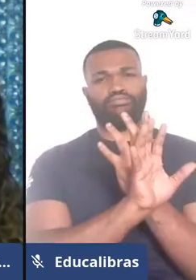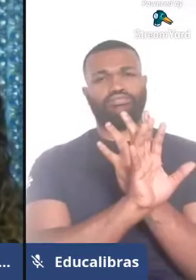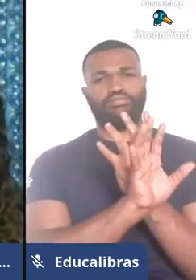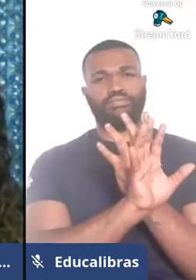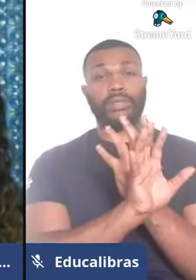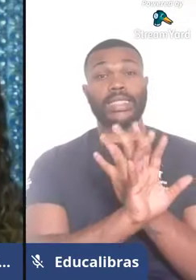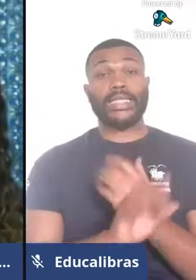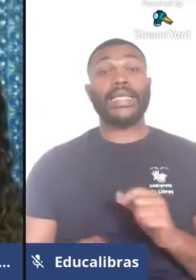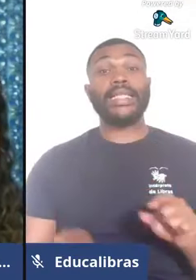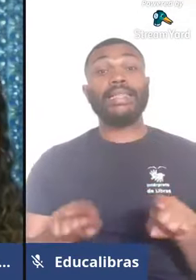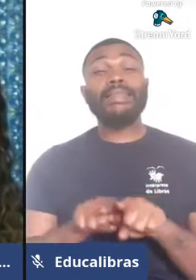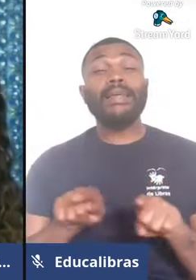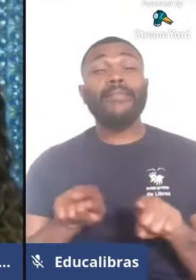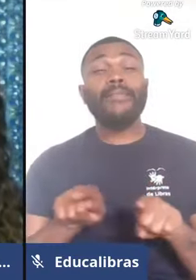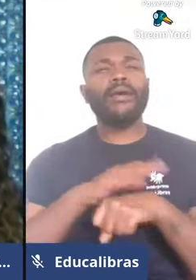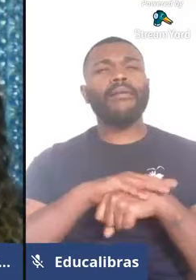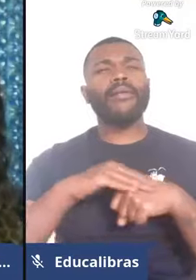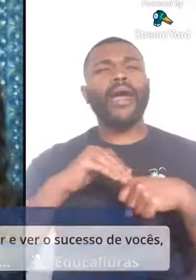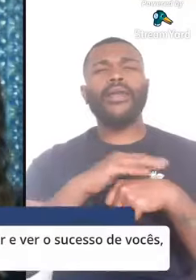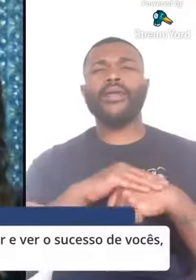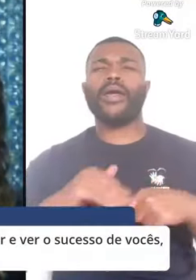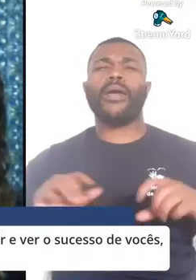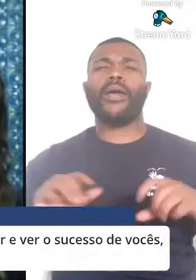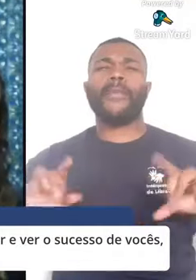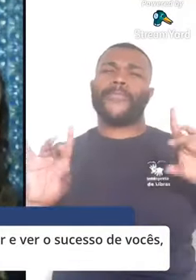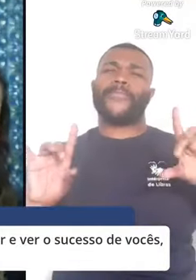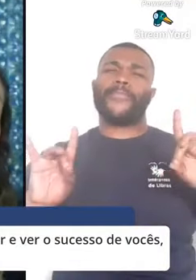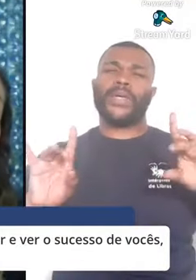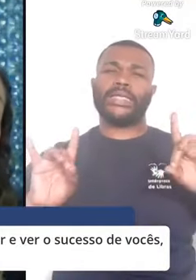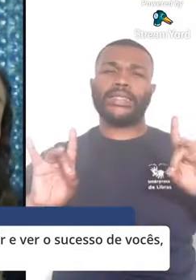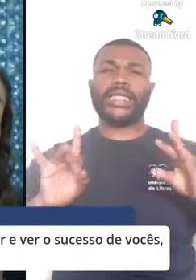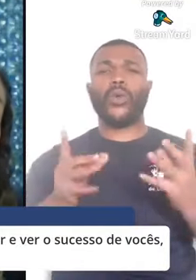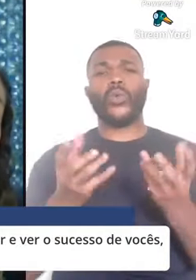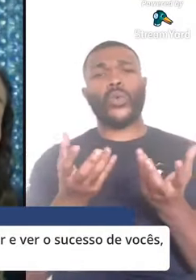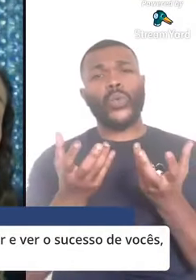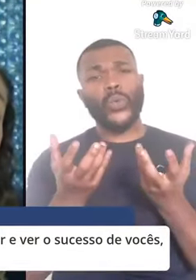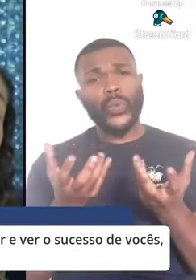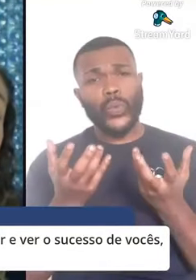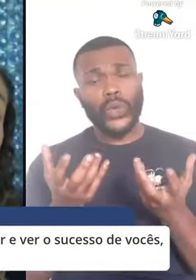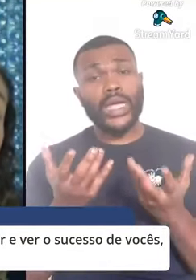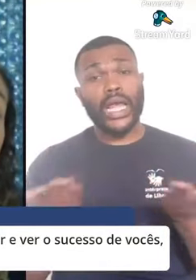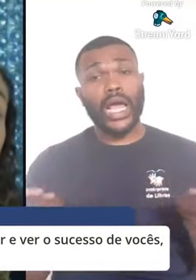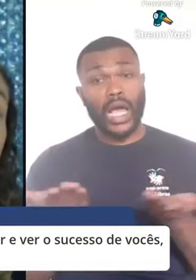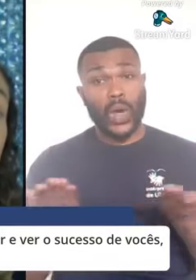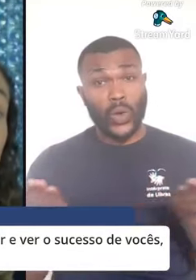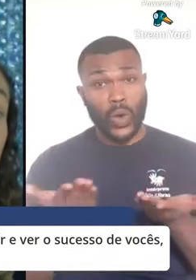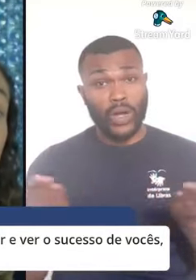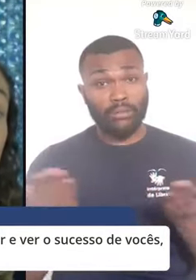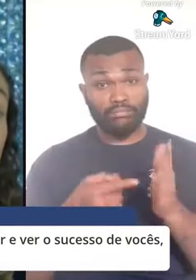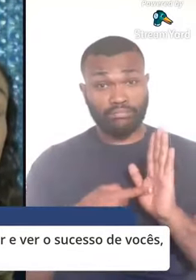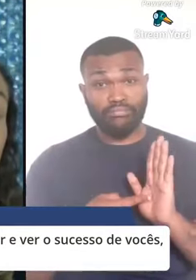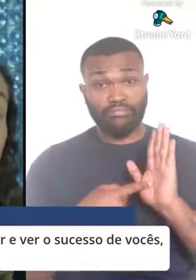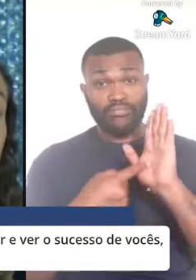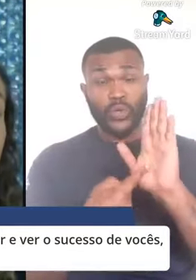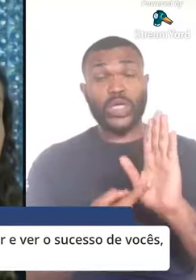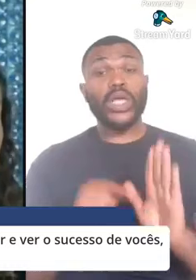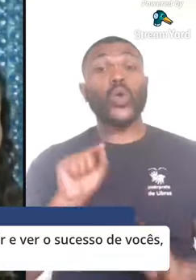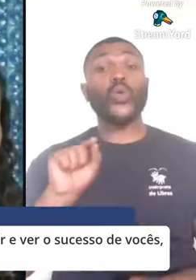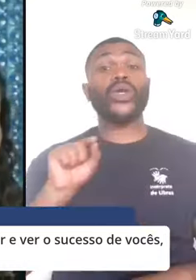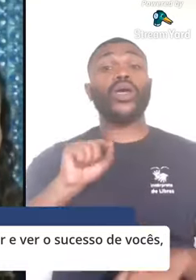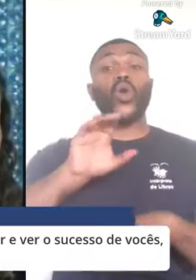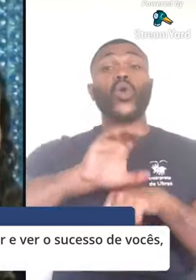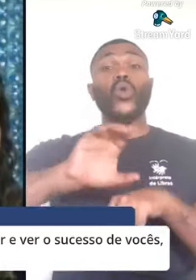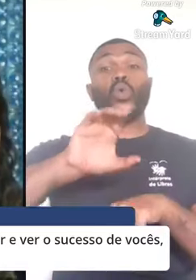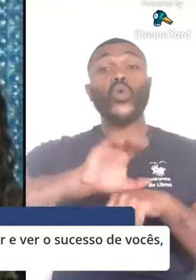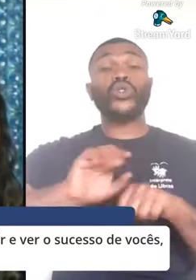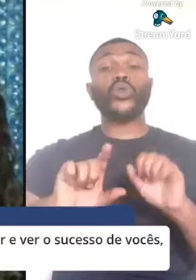tem um carinho especial, que a gente eu queria até falar agora, que a gente acabou de lançar, que é um curso sobre a Lei Brasileira de